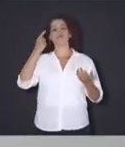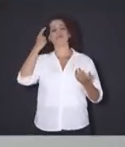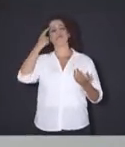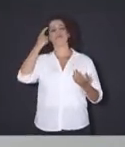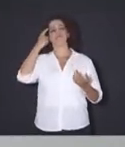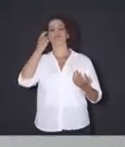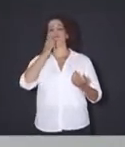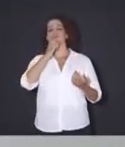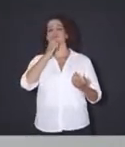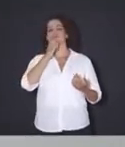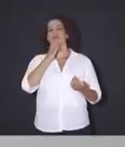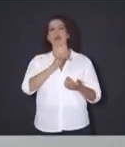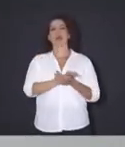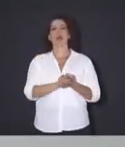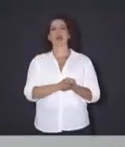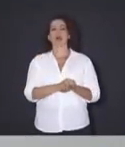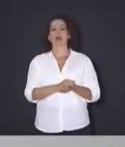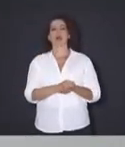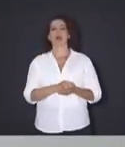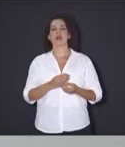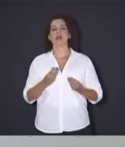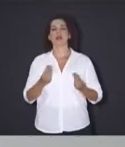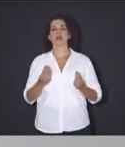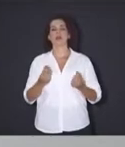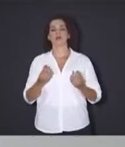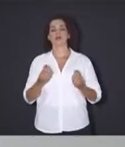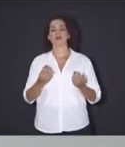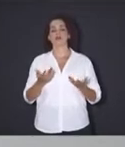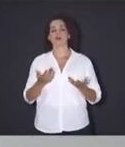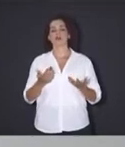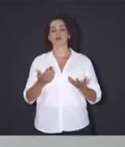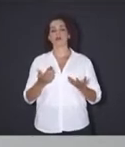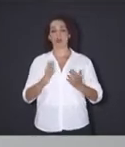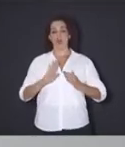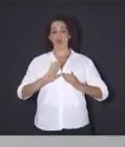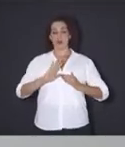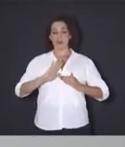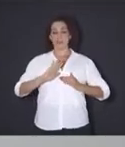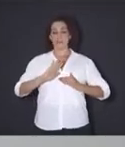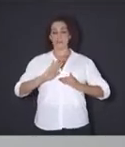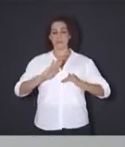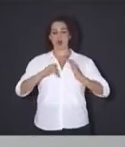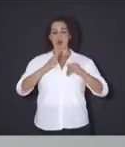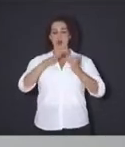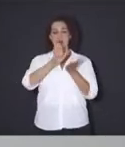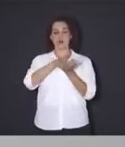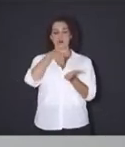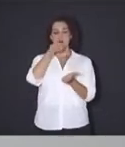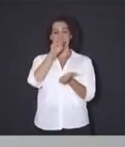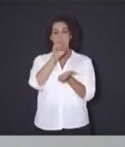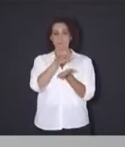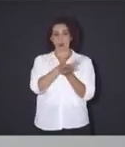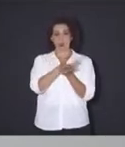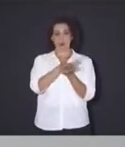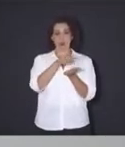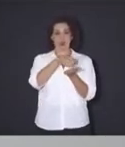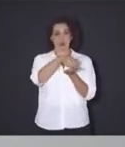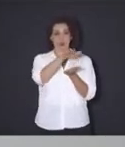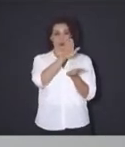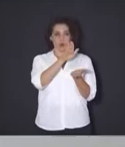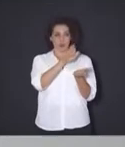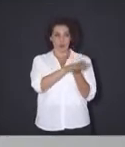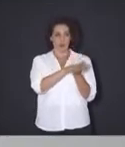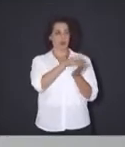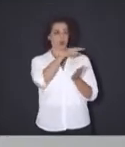alternativa de aumentar por exemplo há a chamada progressividade dos impostos brasileiros seja os ricos têm que pagar mais impostos